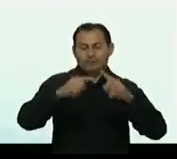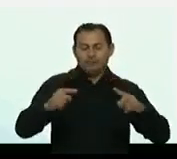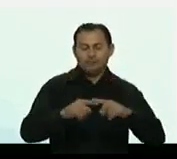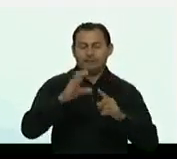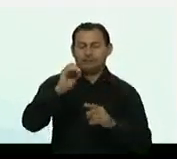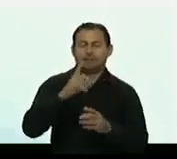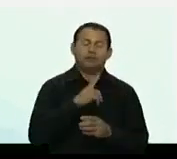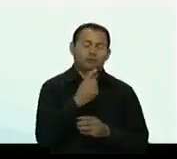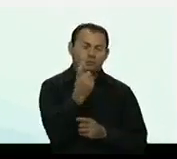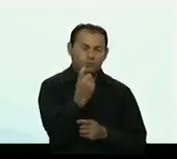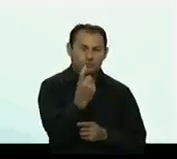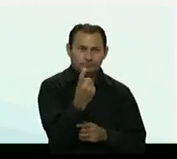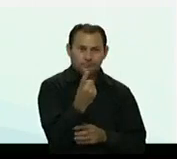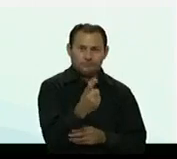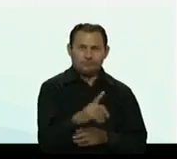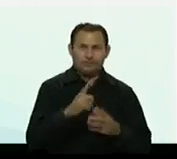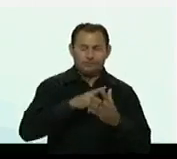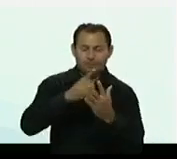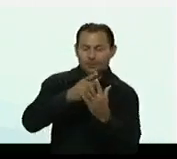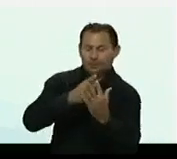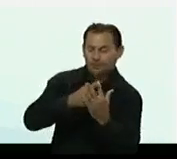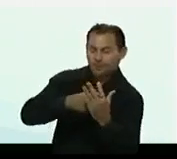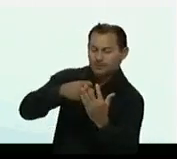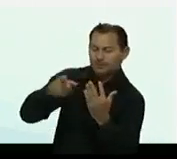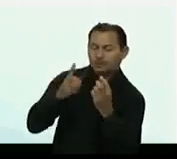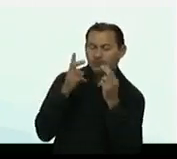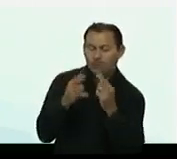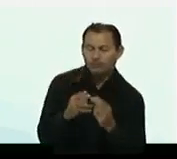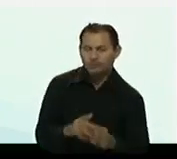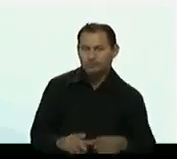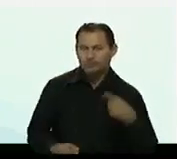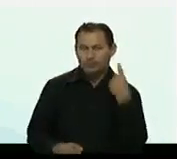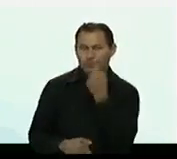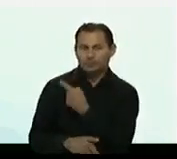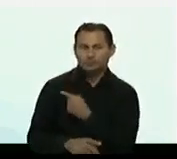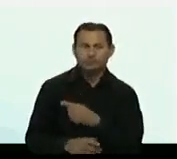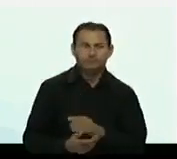quer dizer? Que tem raízes iguais. Então, nós temos